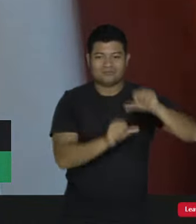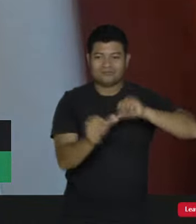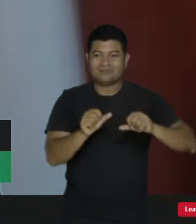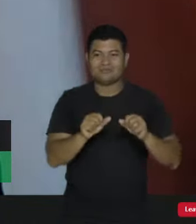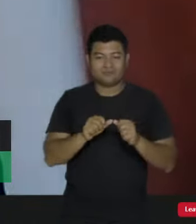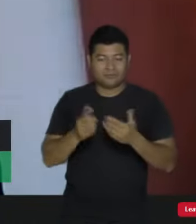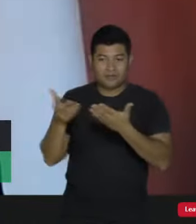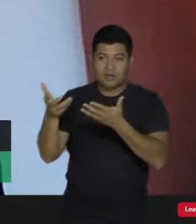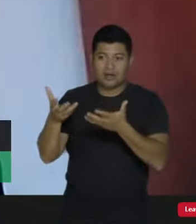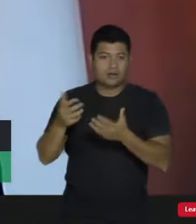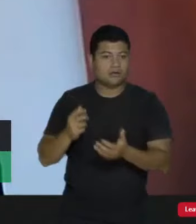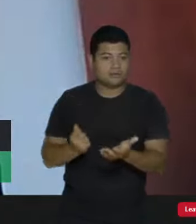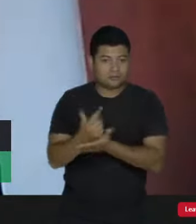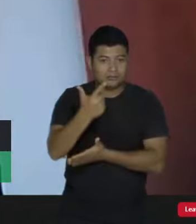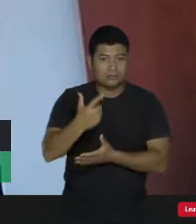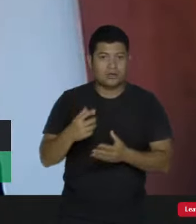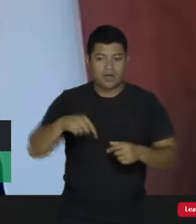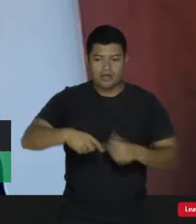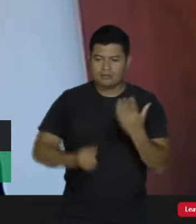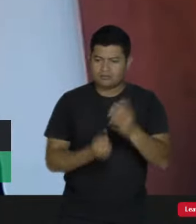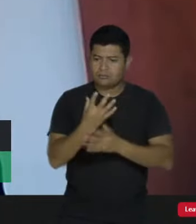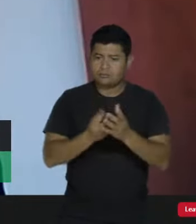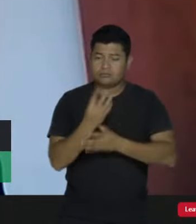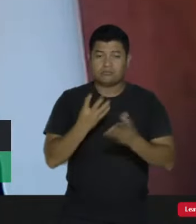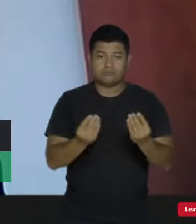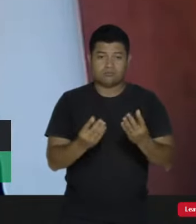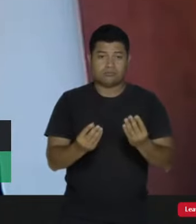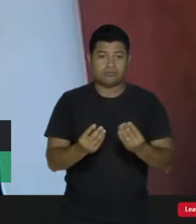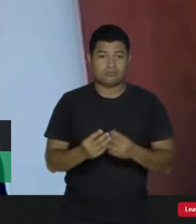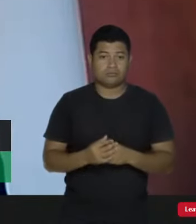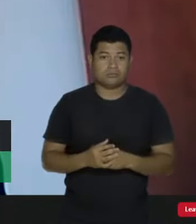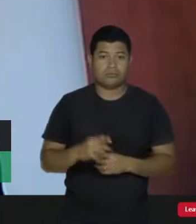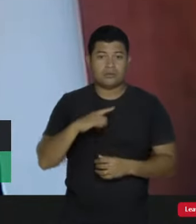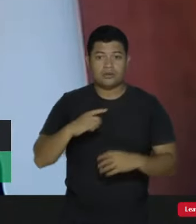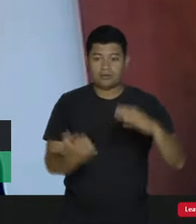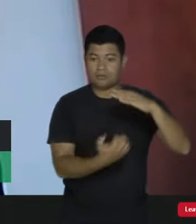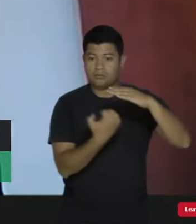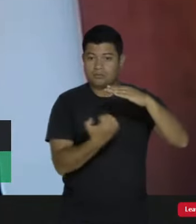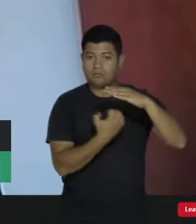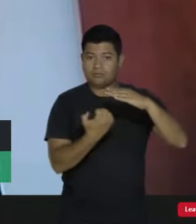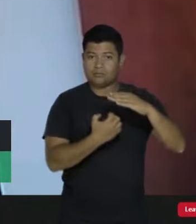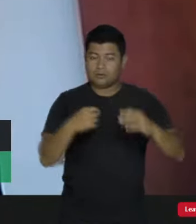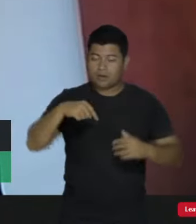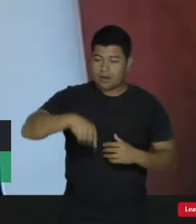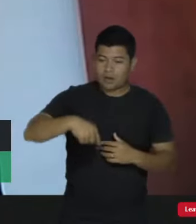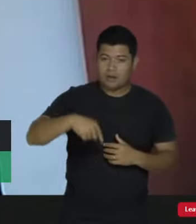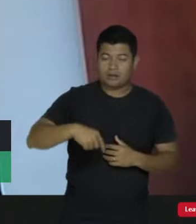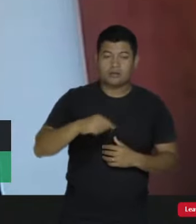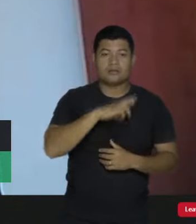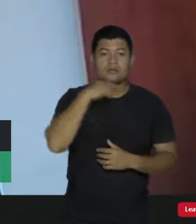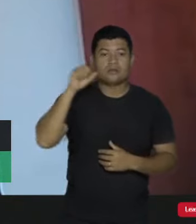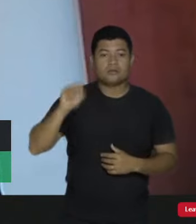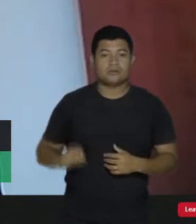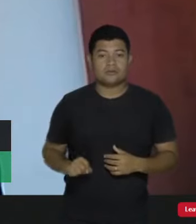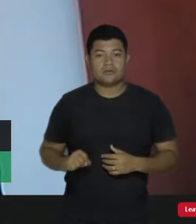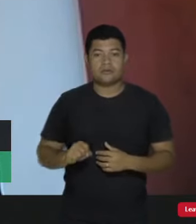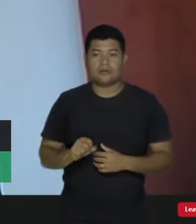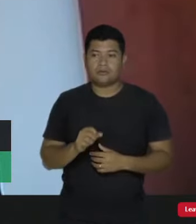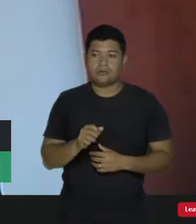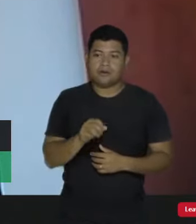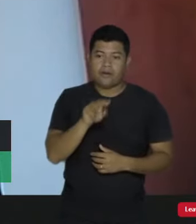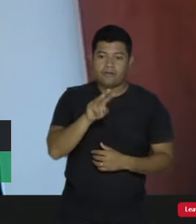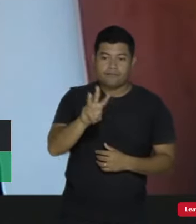solares, né? Tem uma empresa justamente aqui em Jaraguá do Sul, a VEG, conhecida